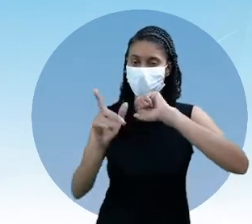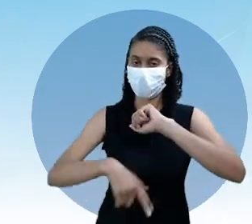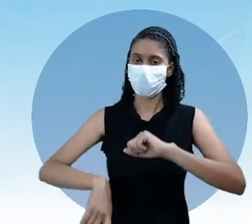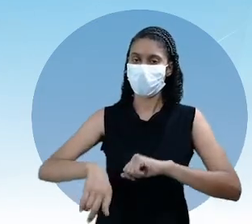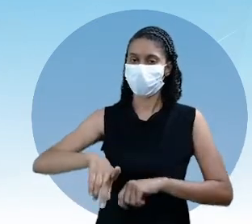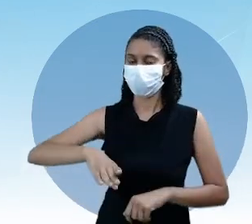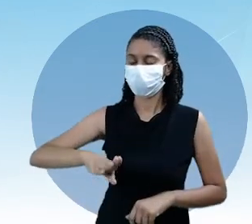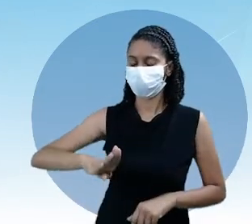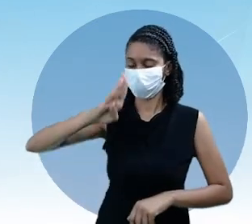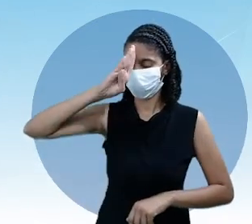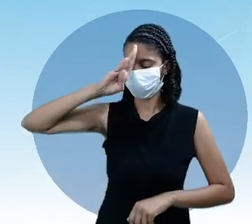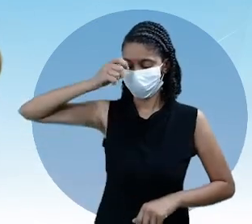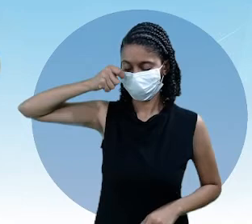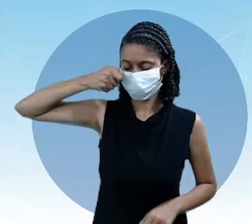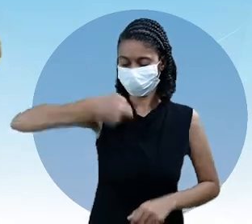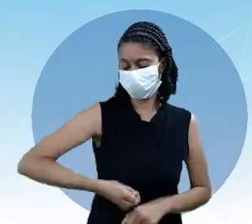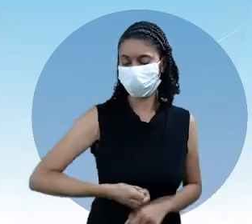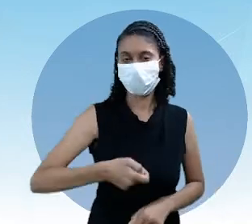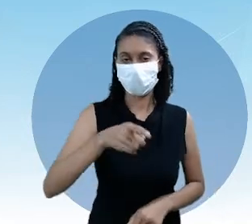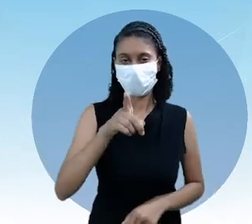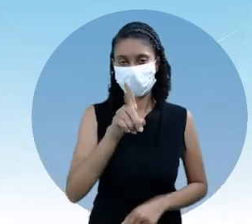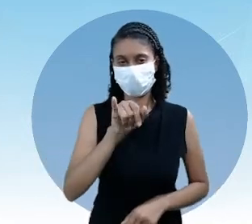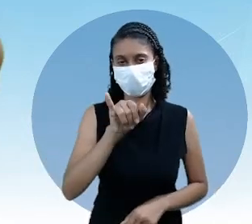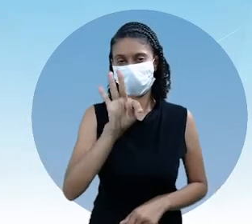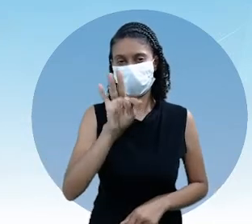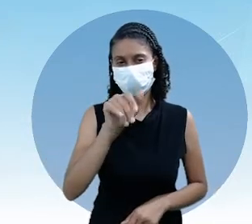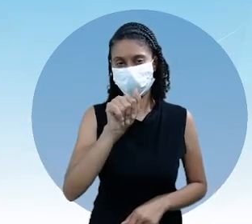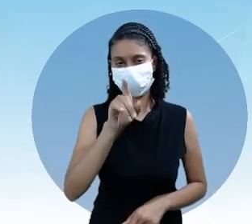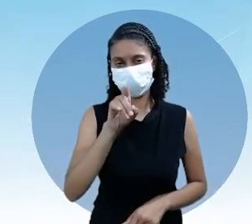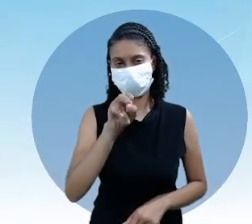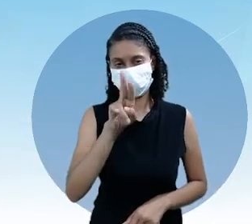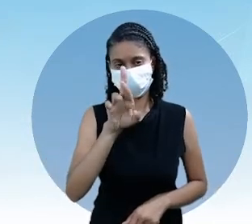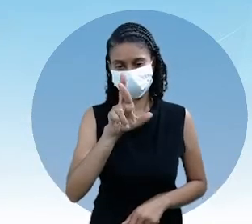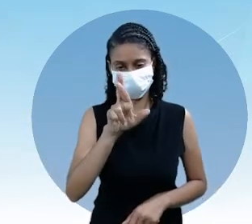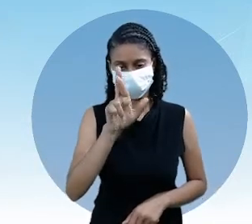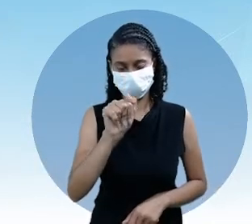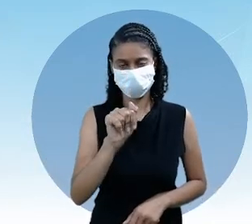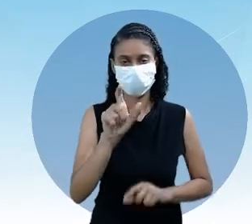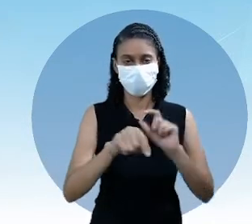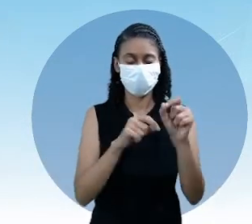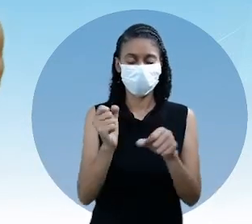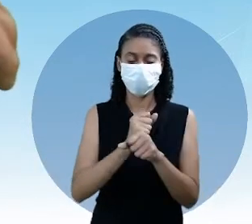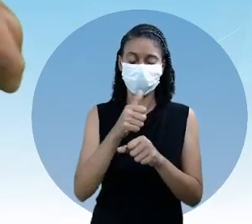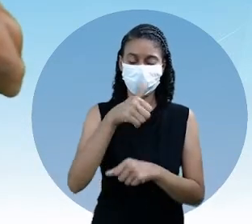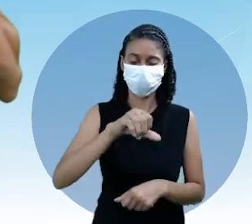ter o processo de transição, onde os anos 90, né, herdeiros, né, da